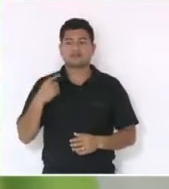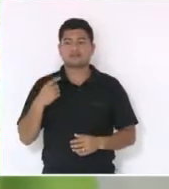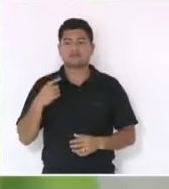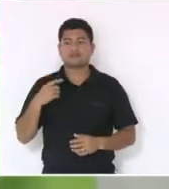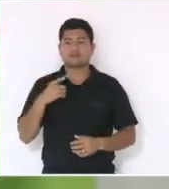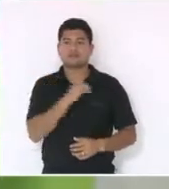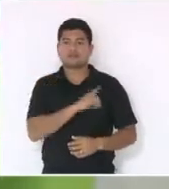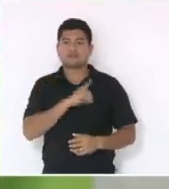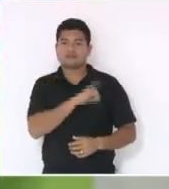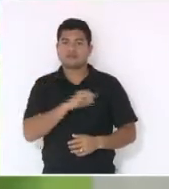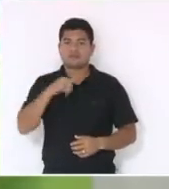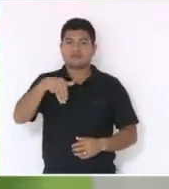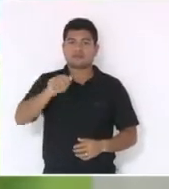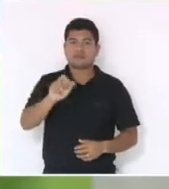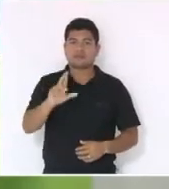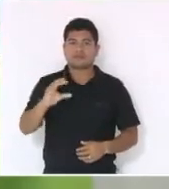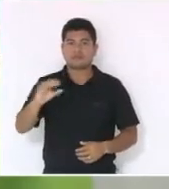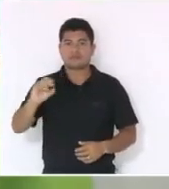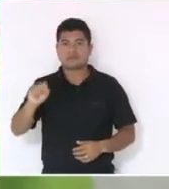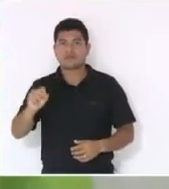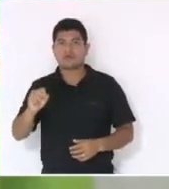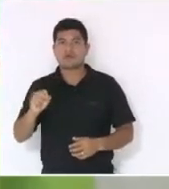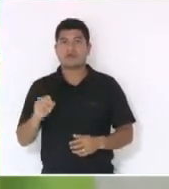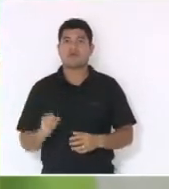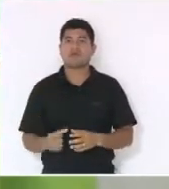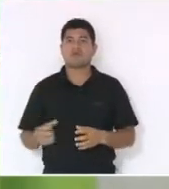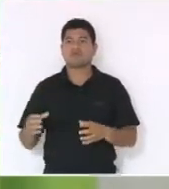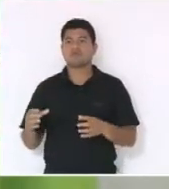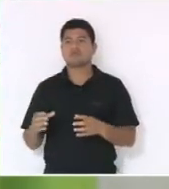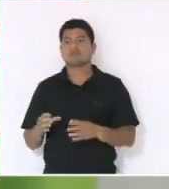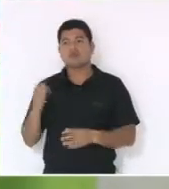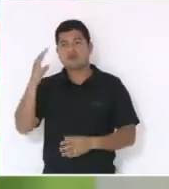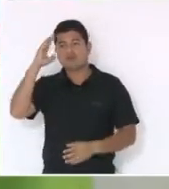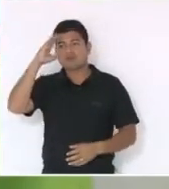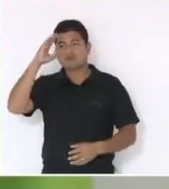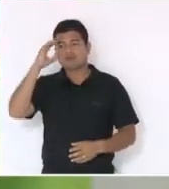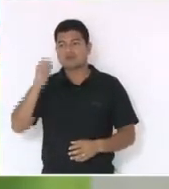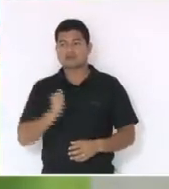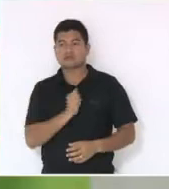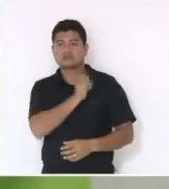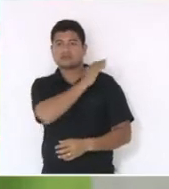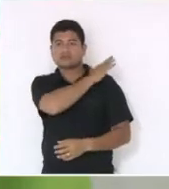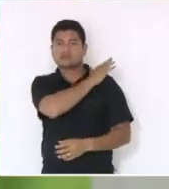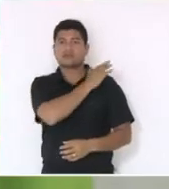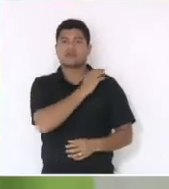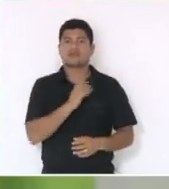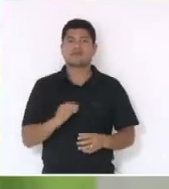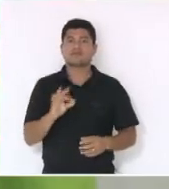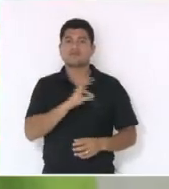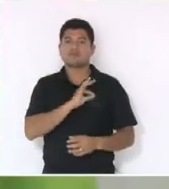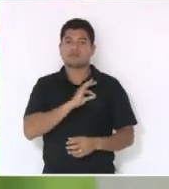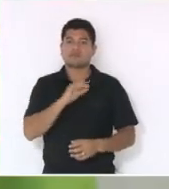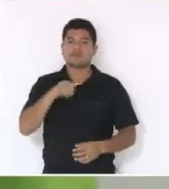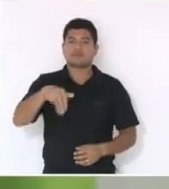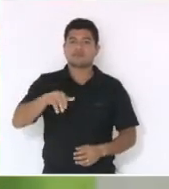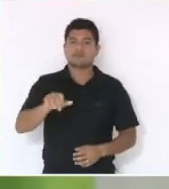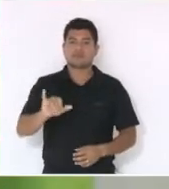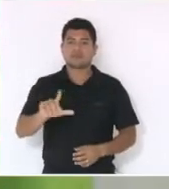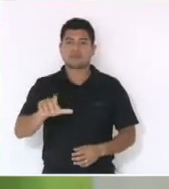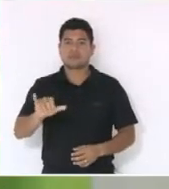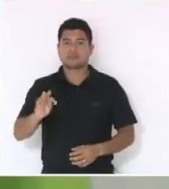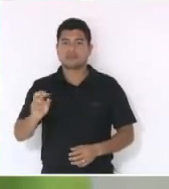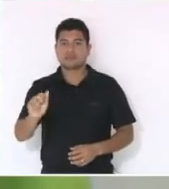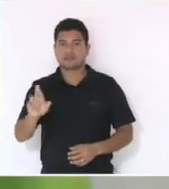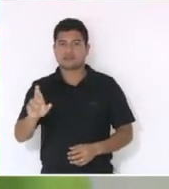o comandante-geral da Polícia Militar, o Araújo Gomes, que também